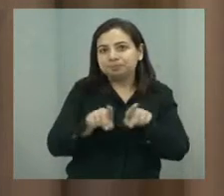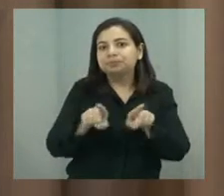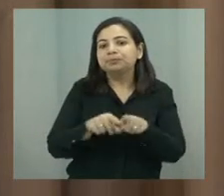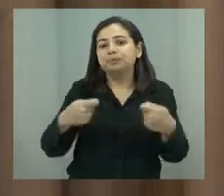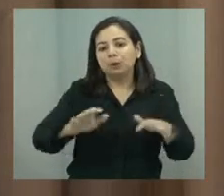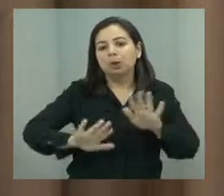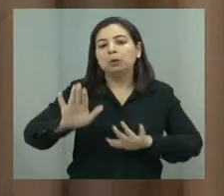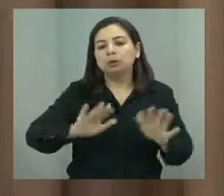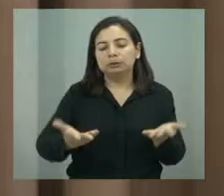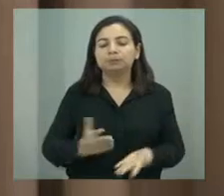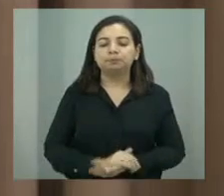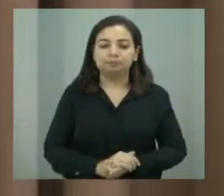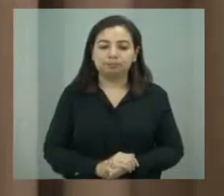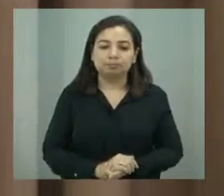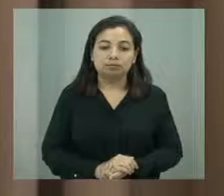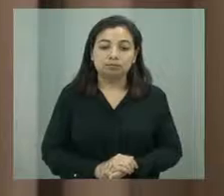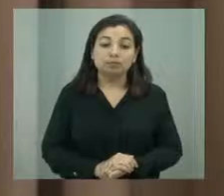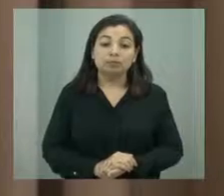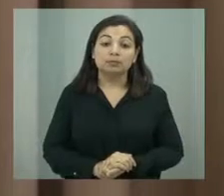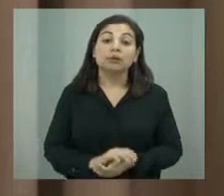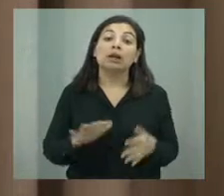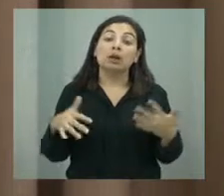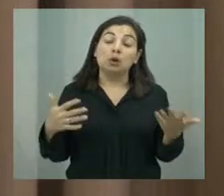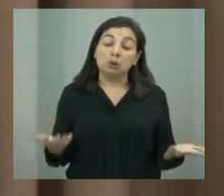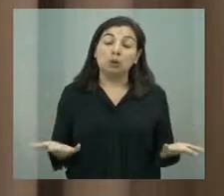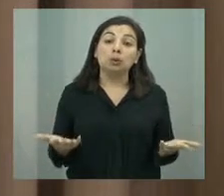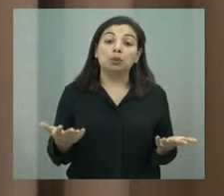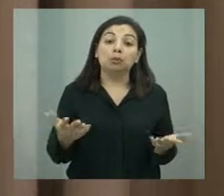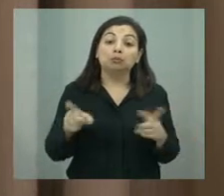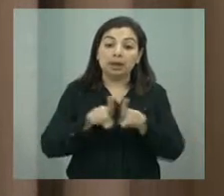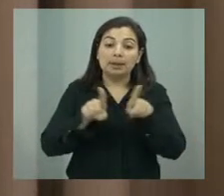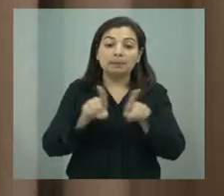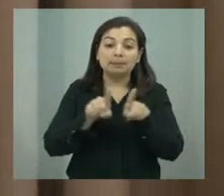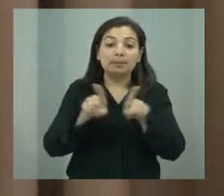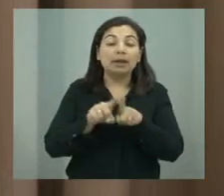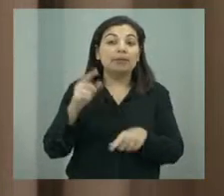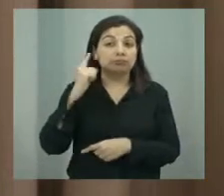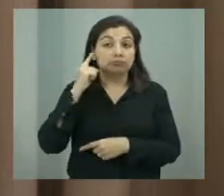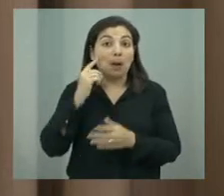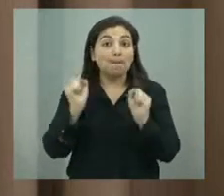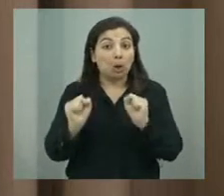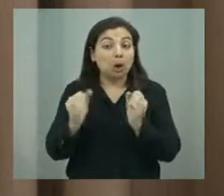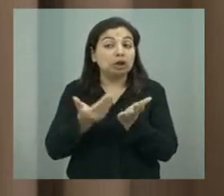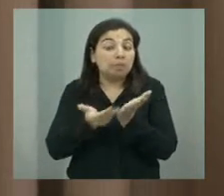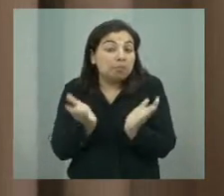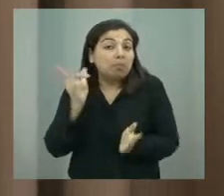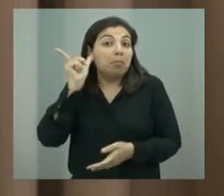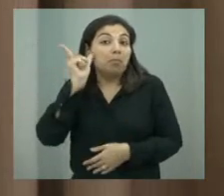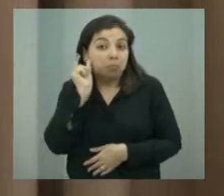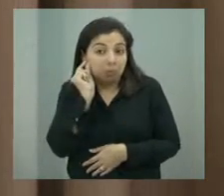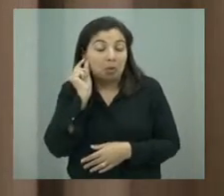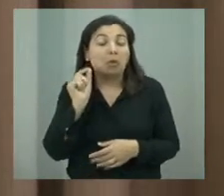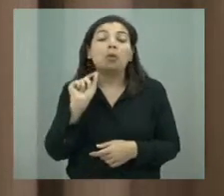corpo no geral, né? Além de assim, a perda auditiva, ela pode causar,